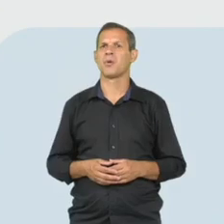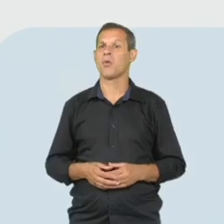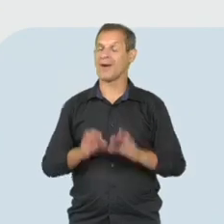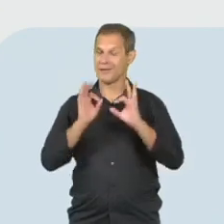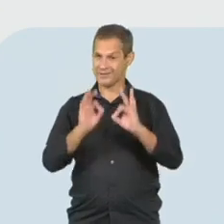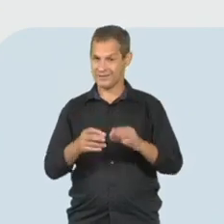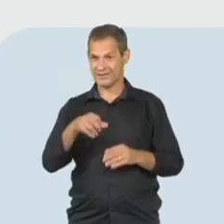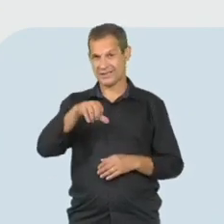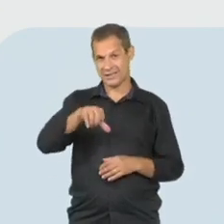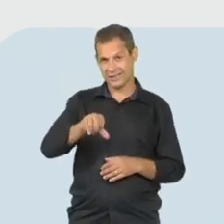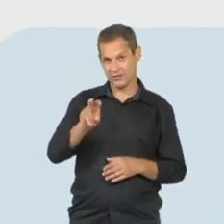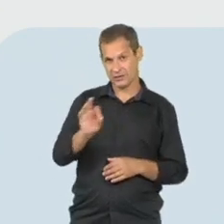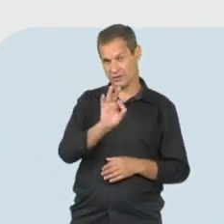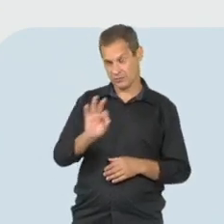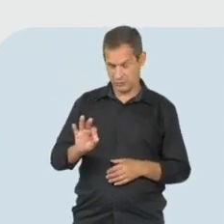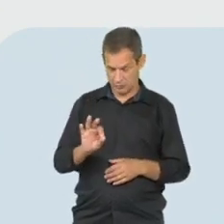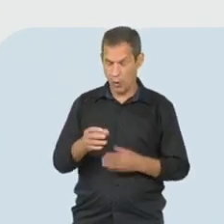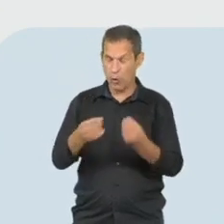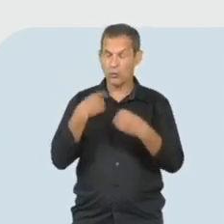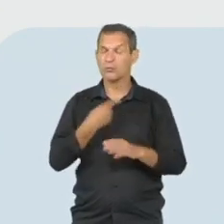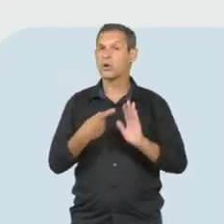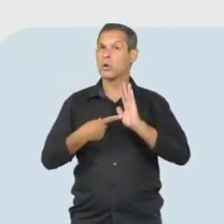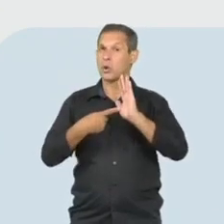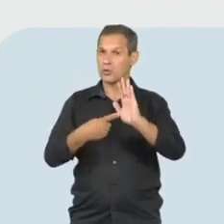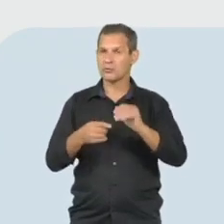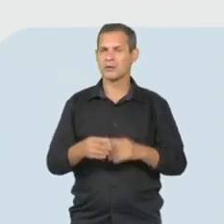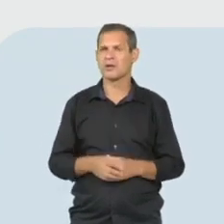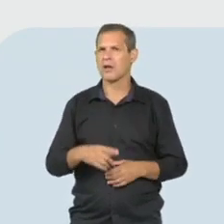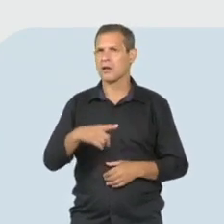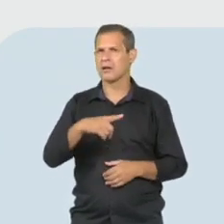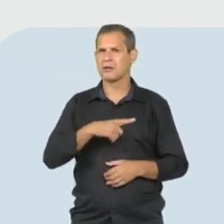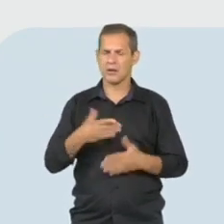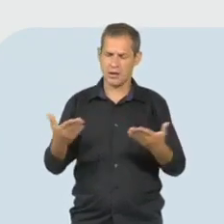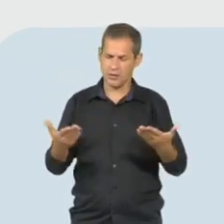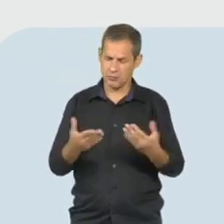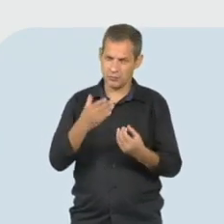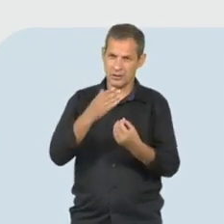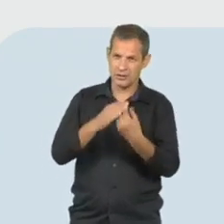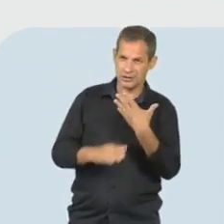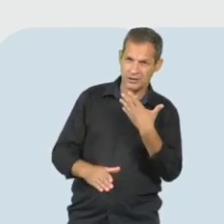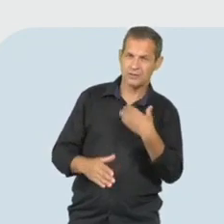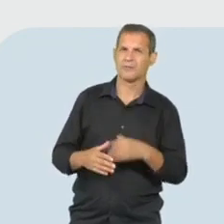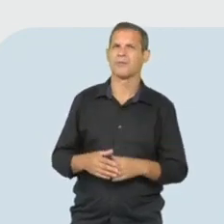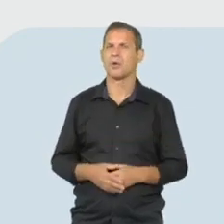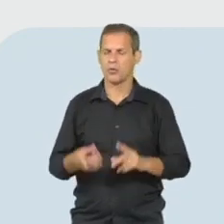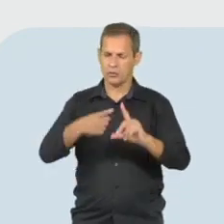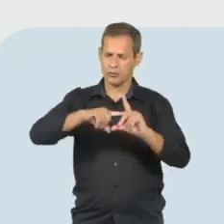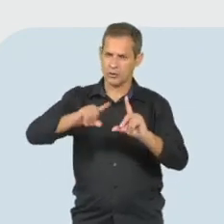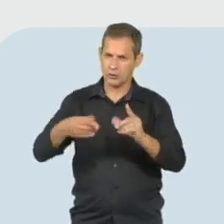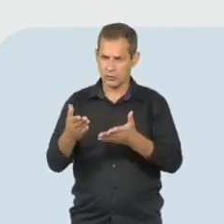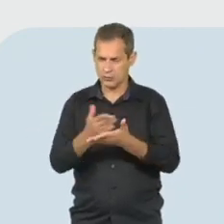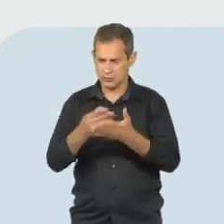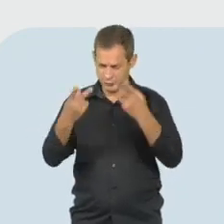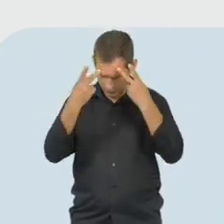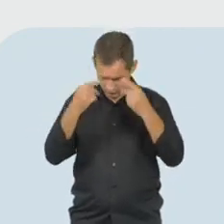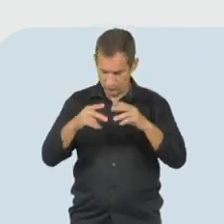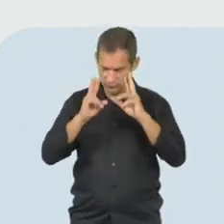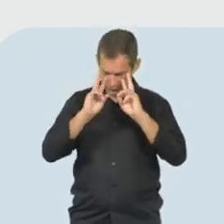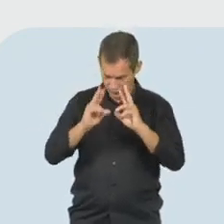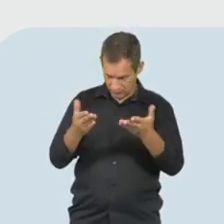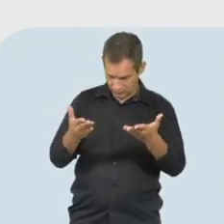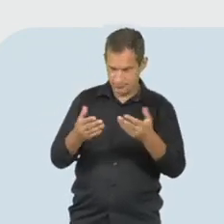precisão de 95%. Tá, como é que te mostra isso? A gente vem aqui, gera uma curva de distribuição normal, que está